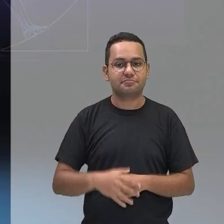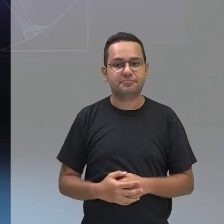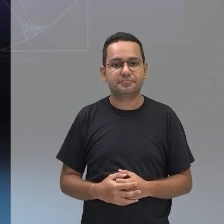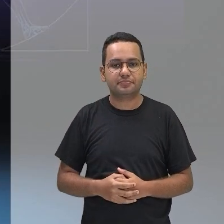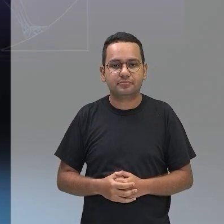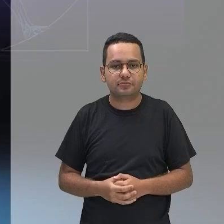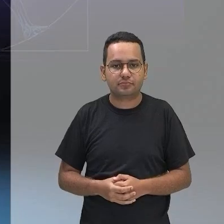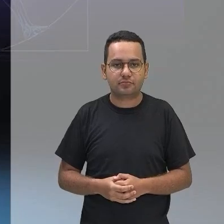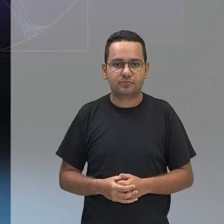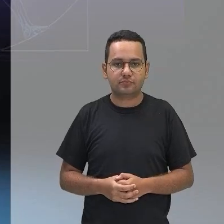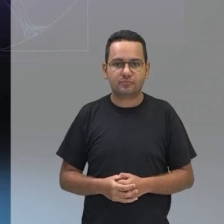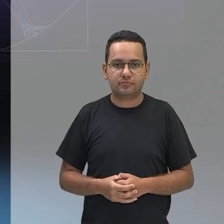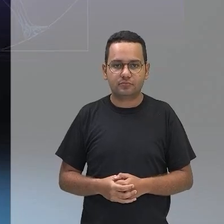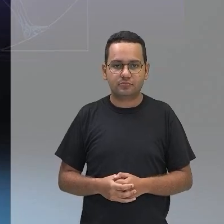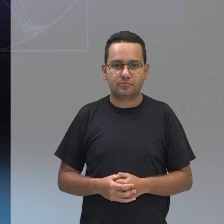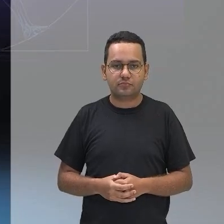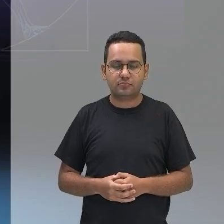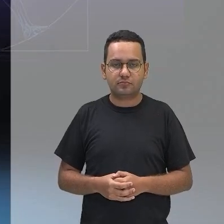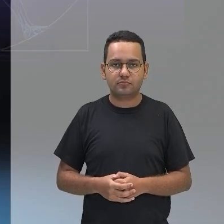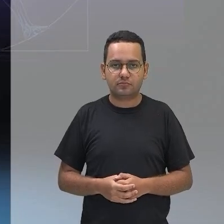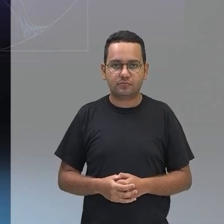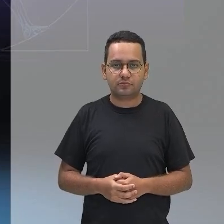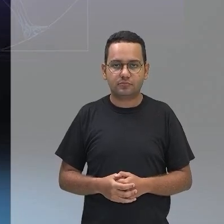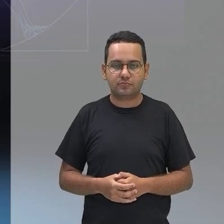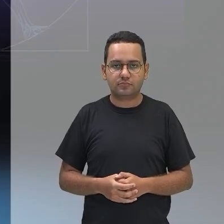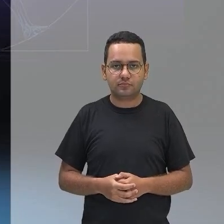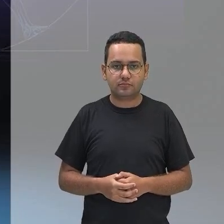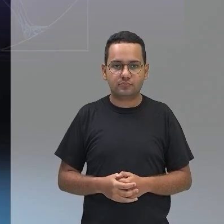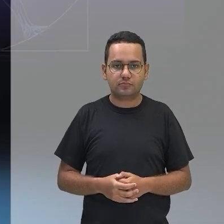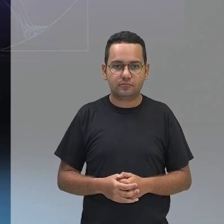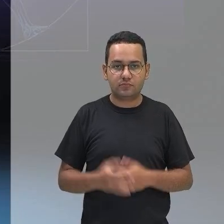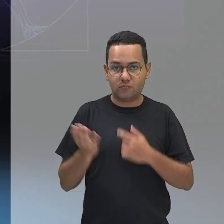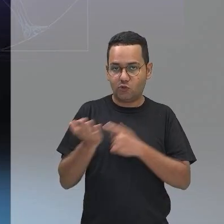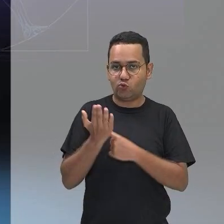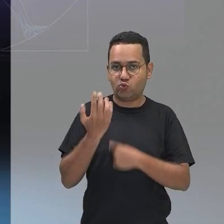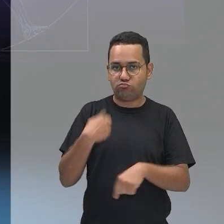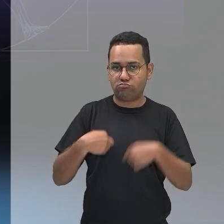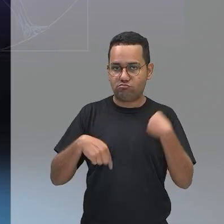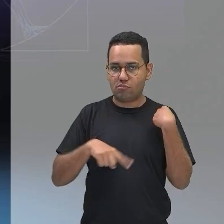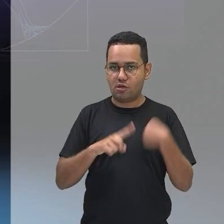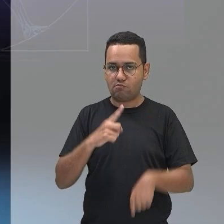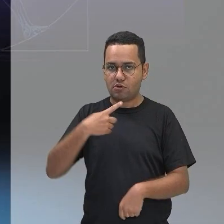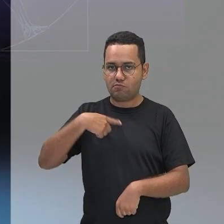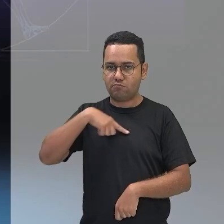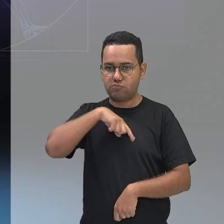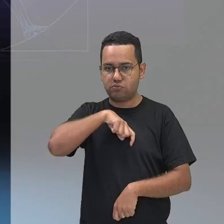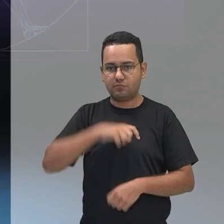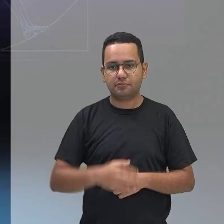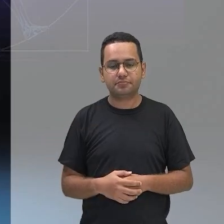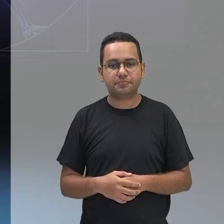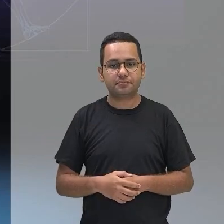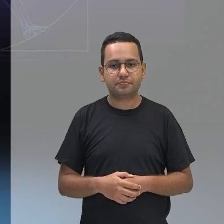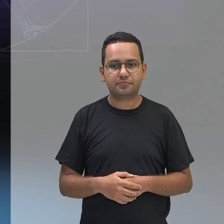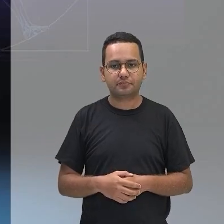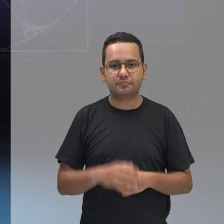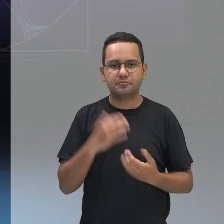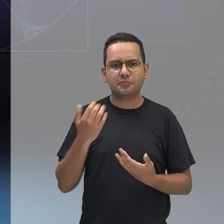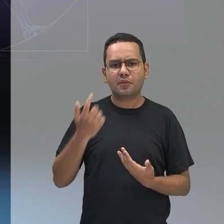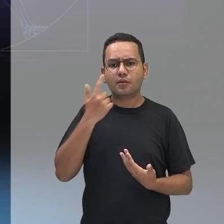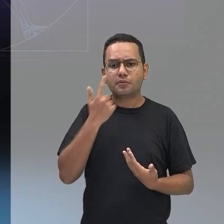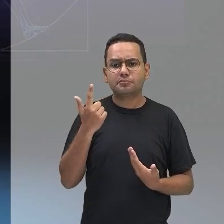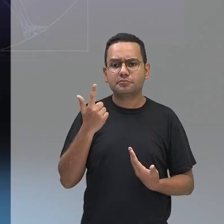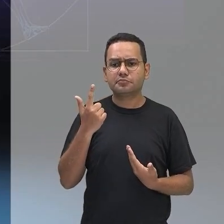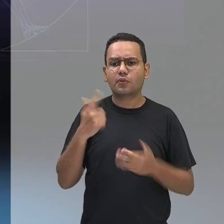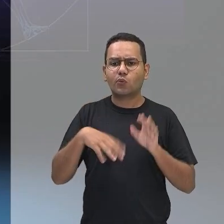aí que ajuda o retorno para o coração. Beleza? Então, esse conceito aqui é só para vocês terem uma noção do